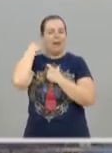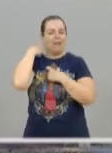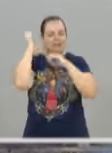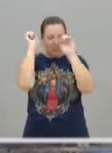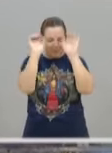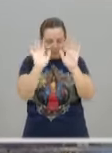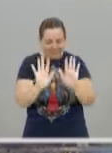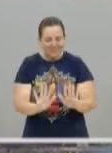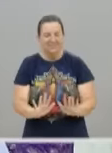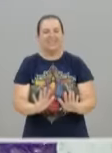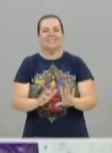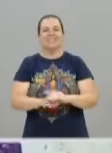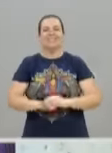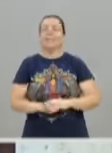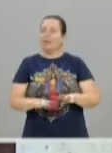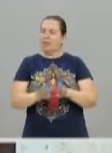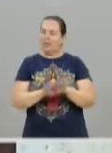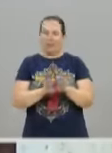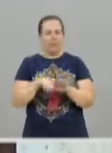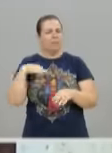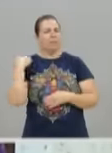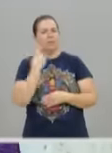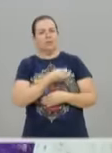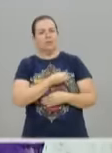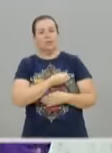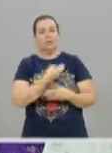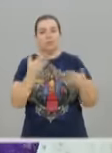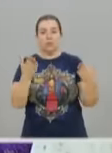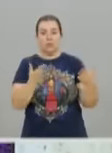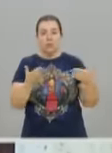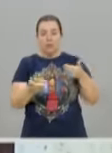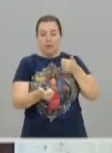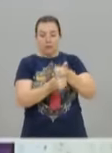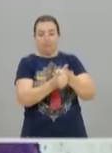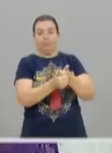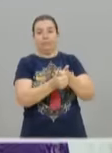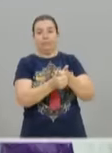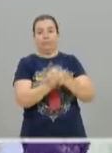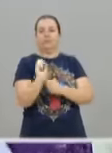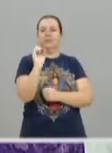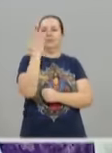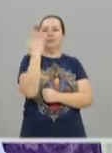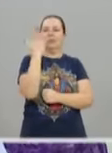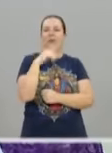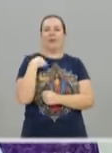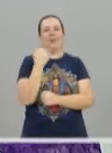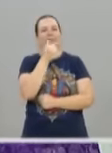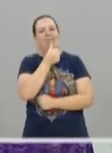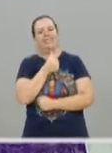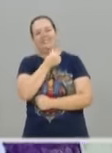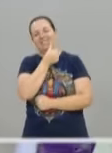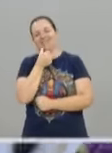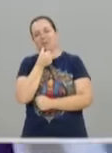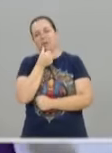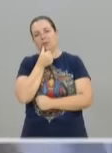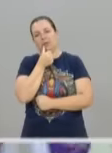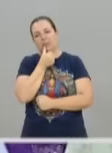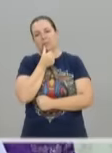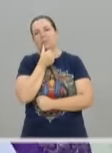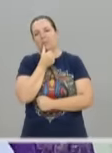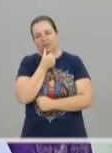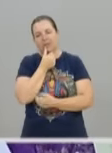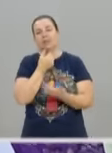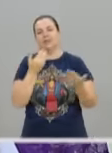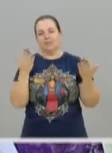aparecendo nós estamos às vésperas de Celebrar o nosso Retiro motivo que já